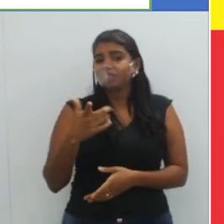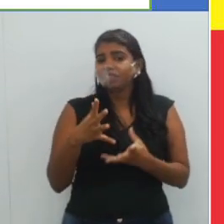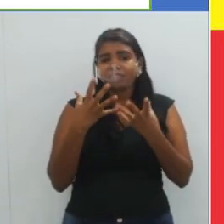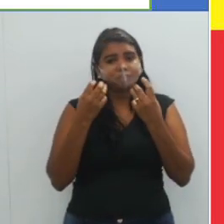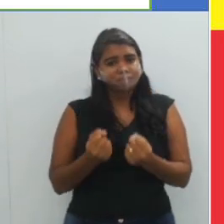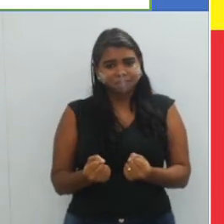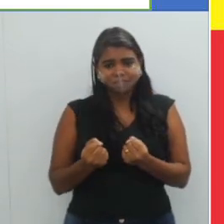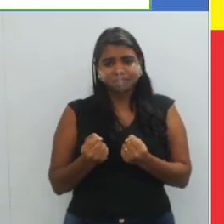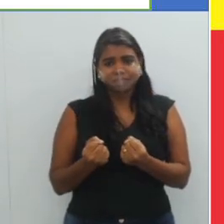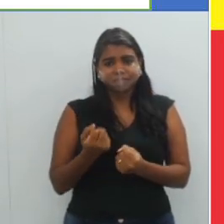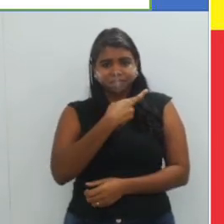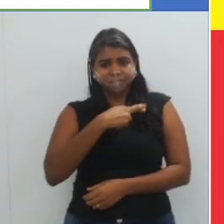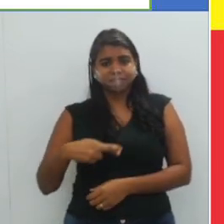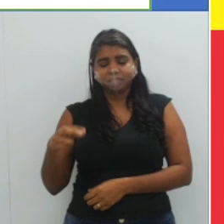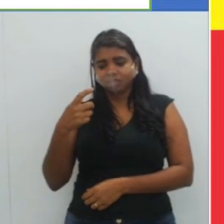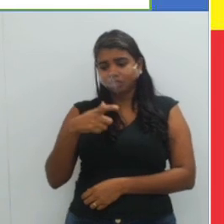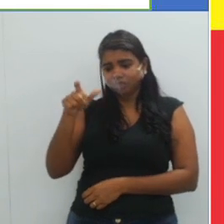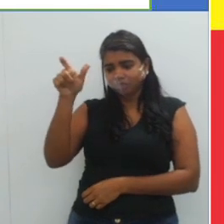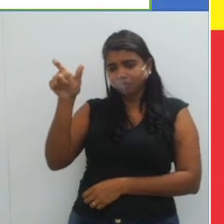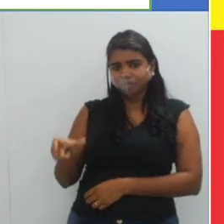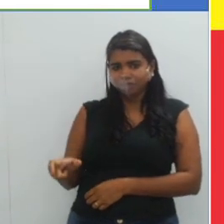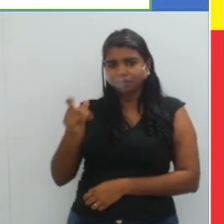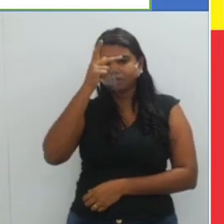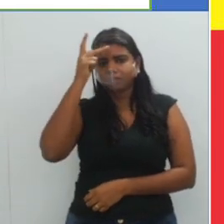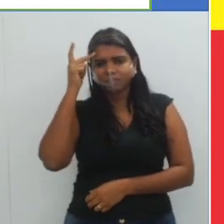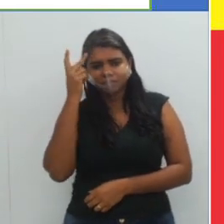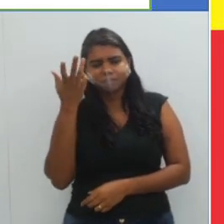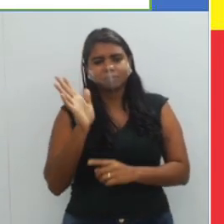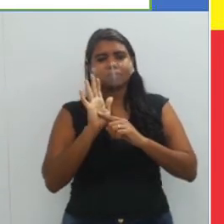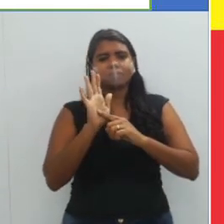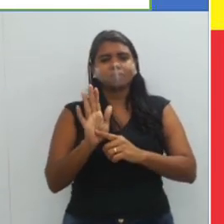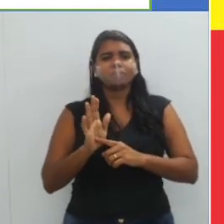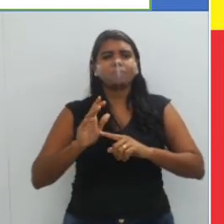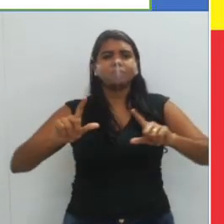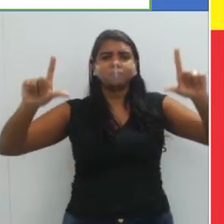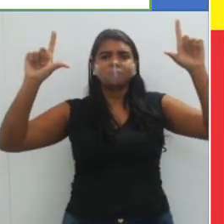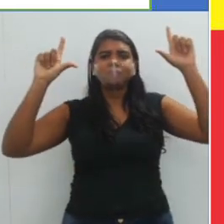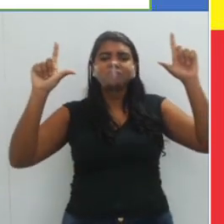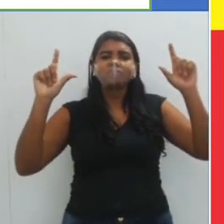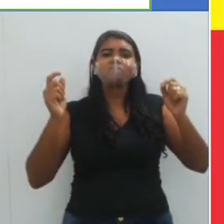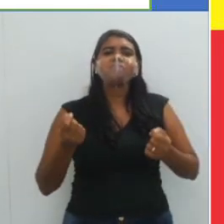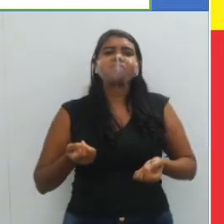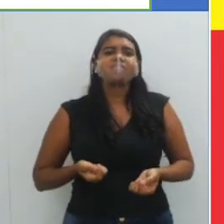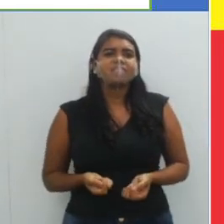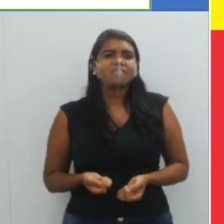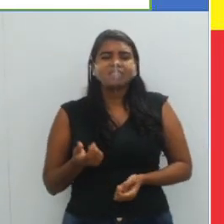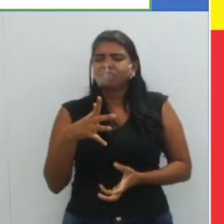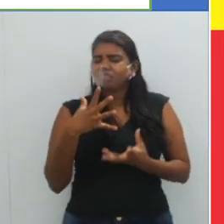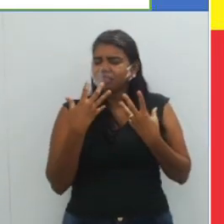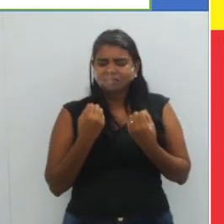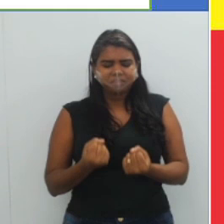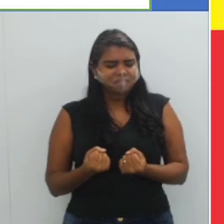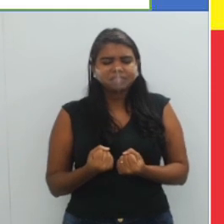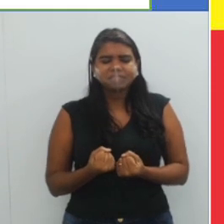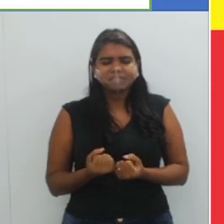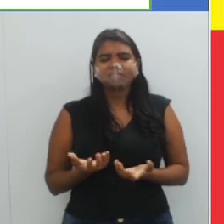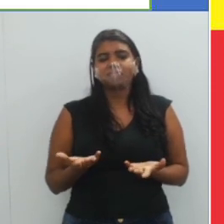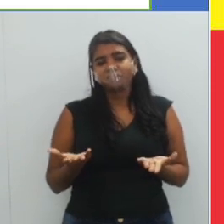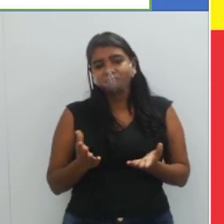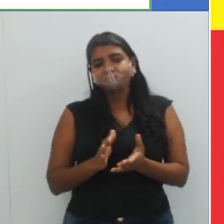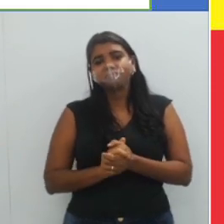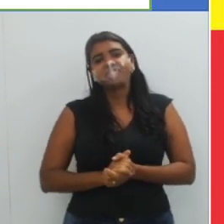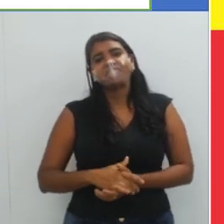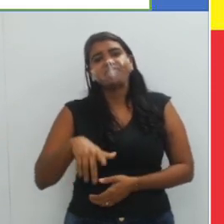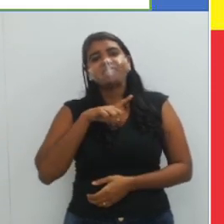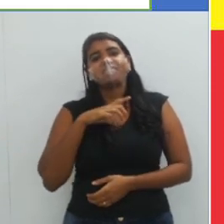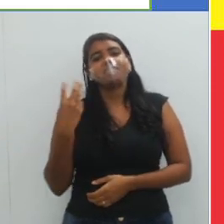voltamos àqueles conceitos da singularidade, da pluralidade, do proselitismo, a intolerância, o não aceitar o outro.